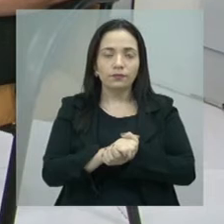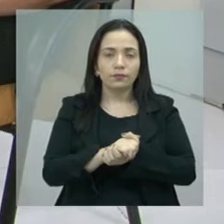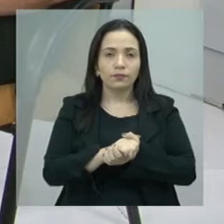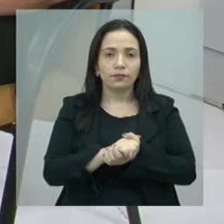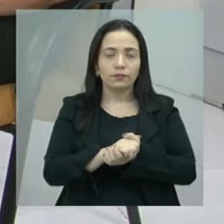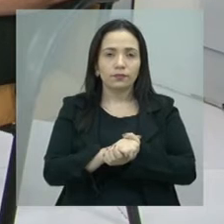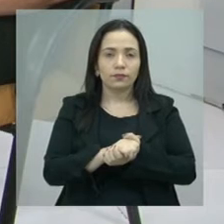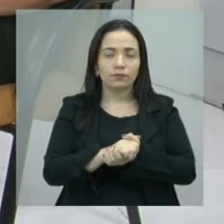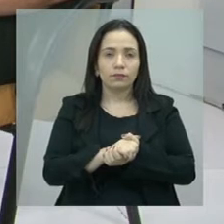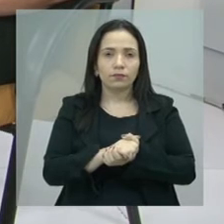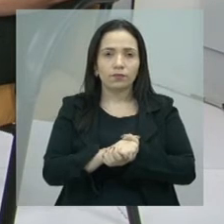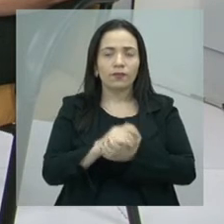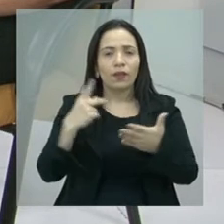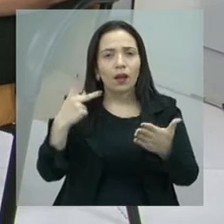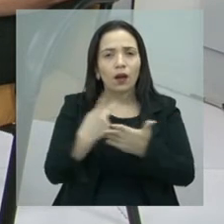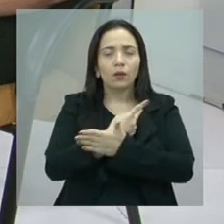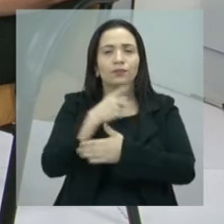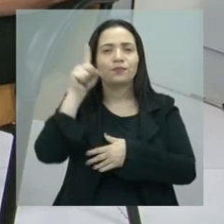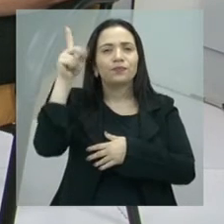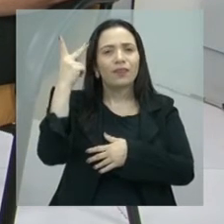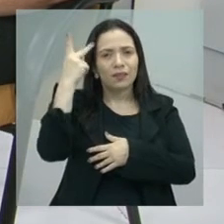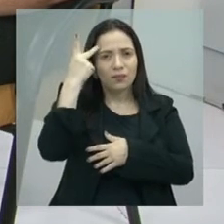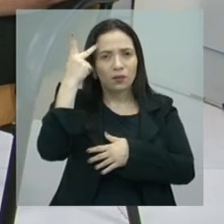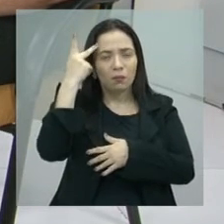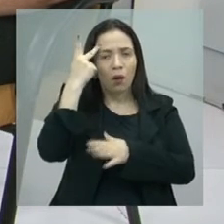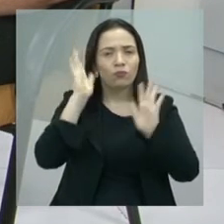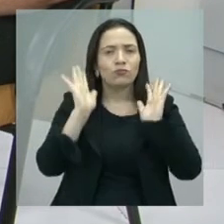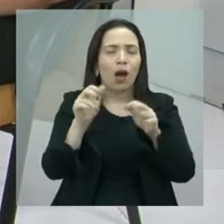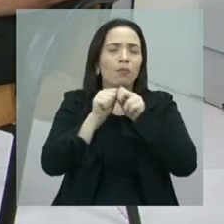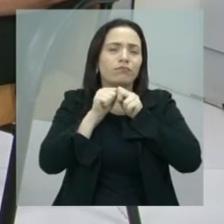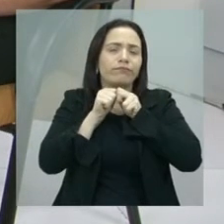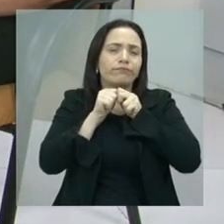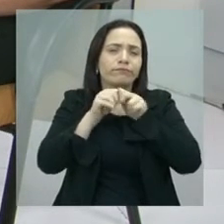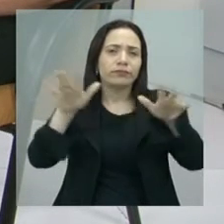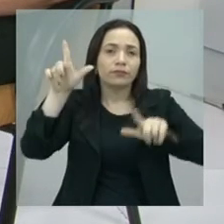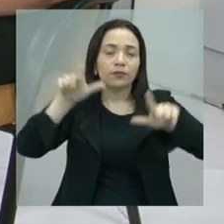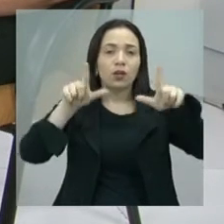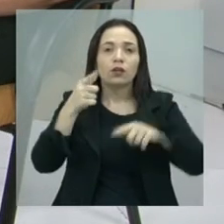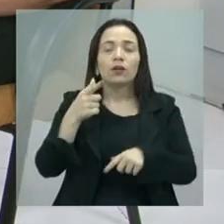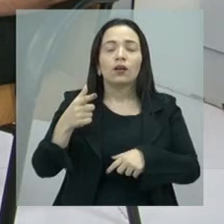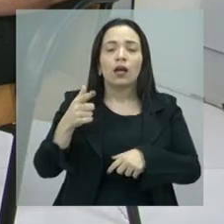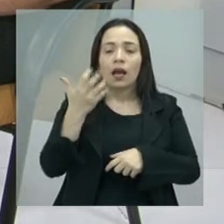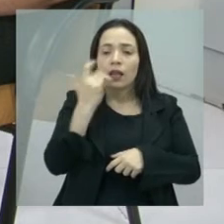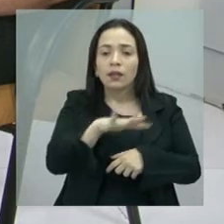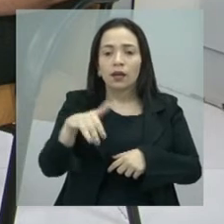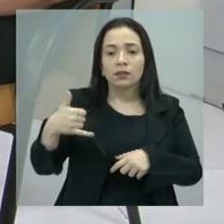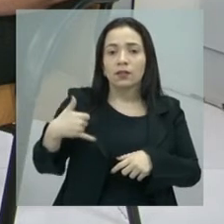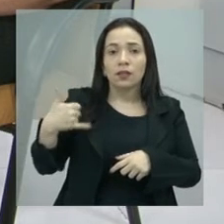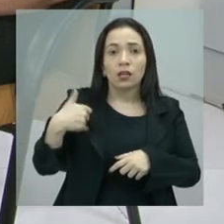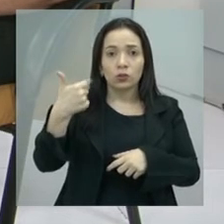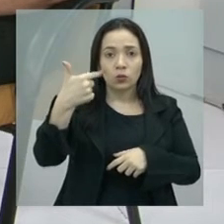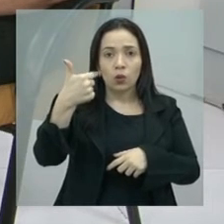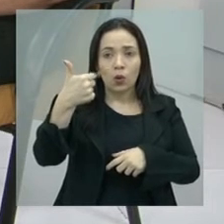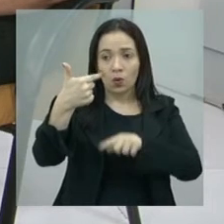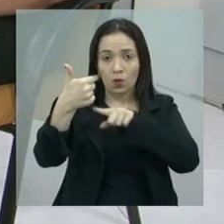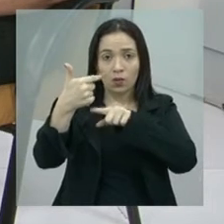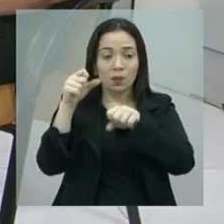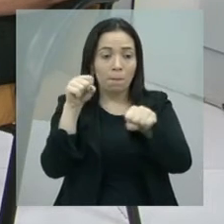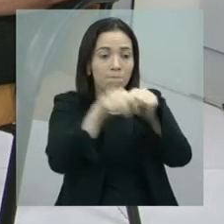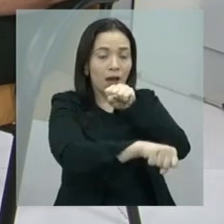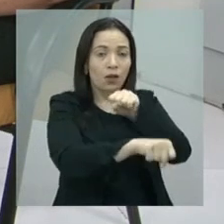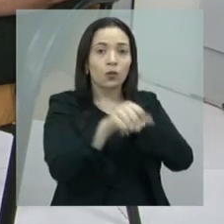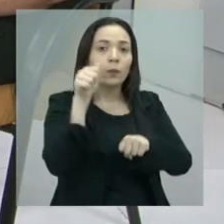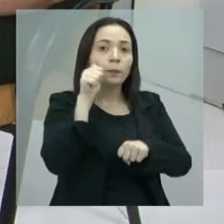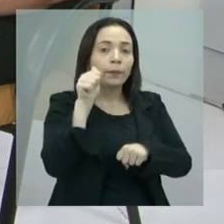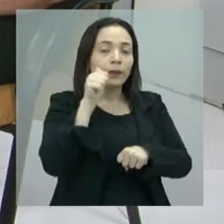um caso que aconteceu no final de semana em São Paulo, que está em toda a mídia, que um garoto, uma criança de 12 anos, matou uma amiga dele,